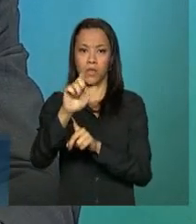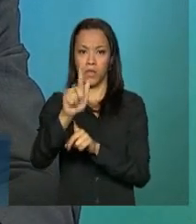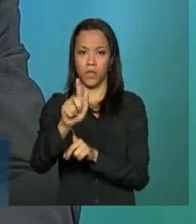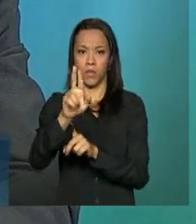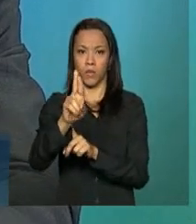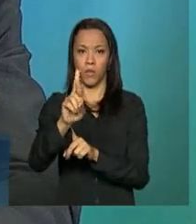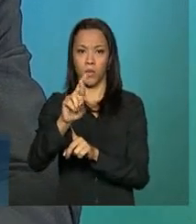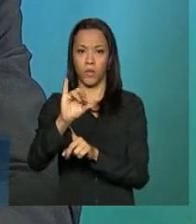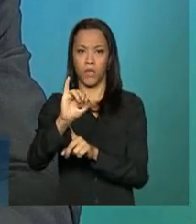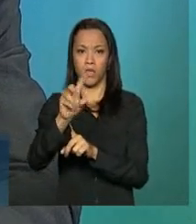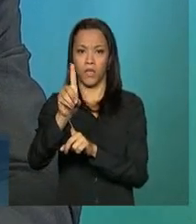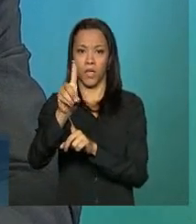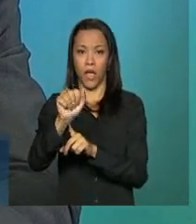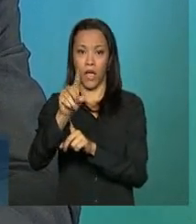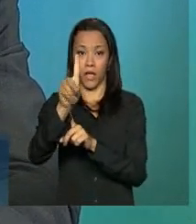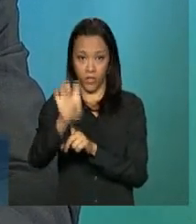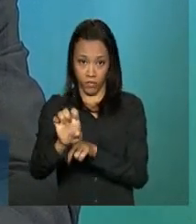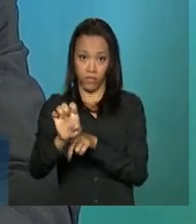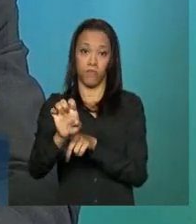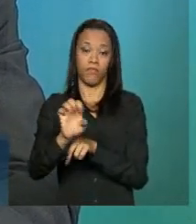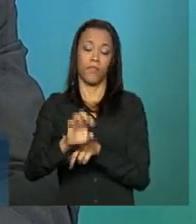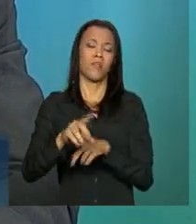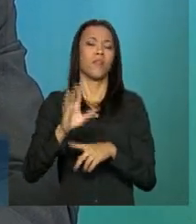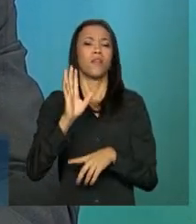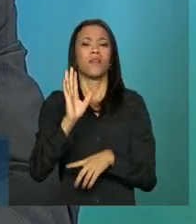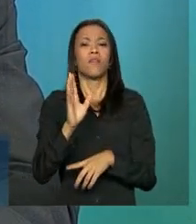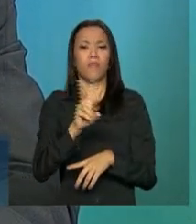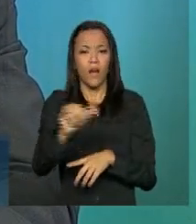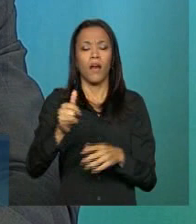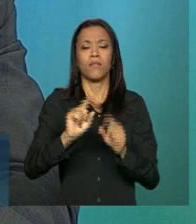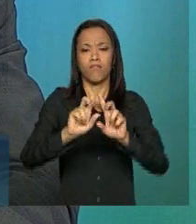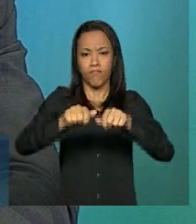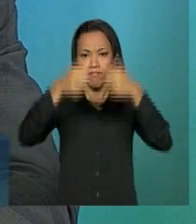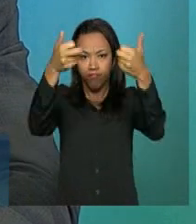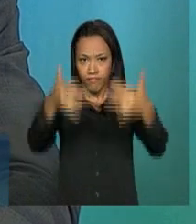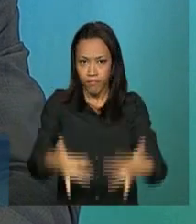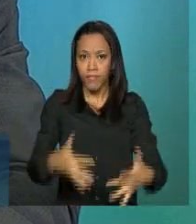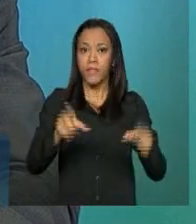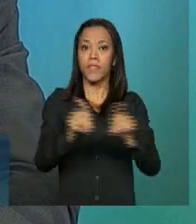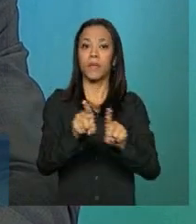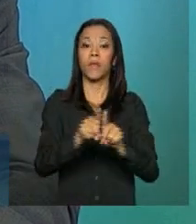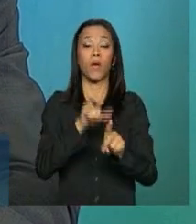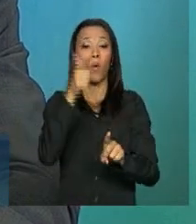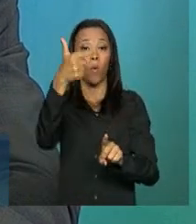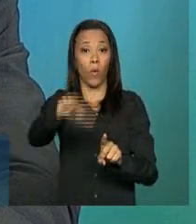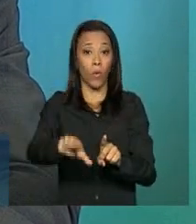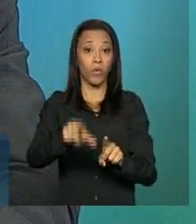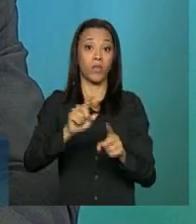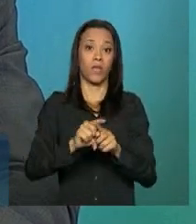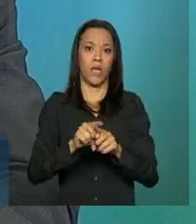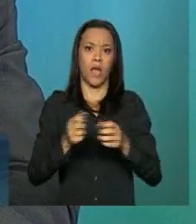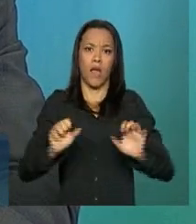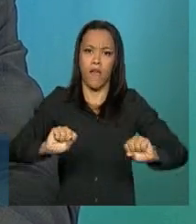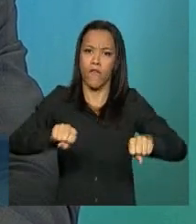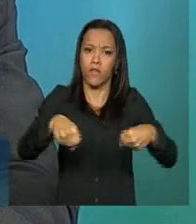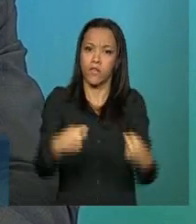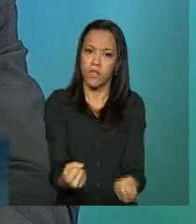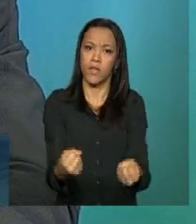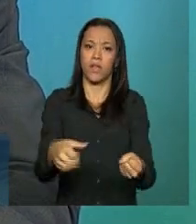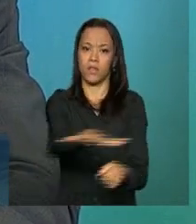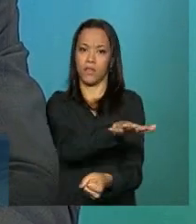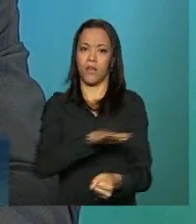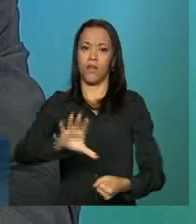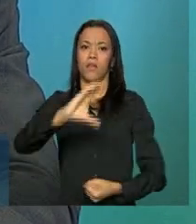se aumenta a governança, se aumenta a transparência, se reforça o mercado de capital, se abre